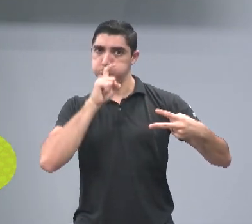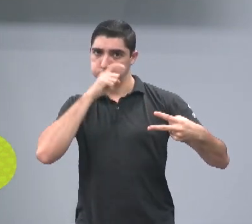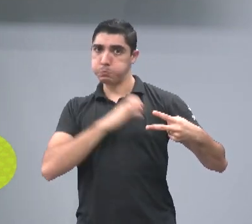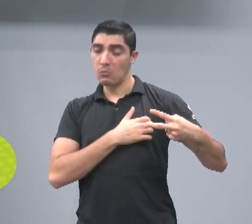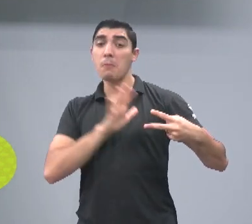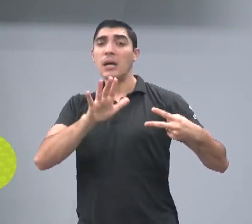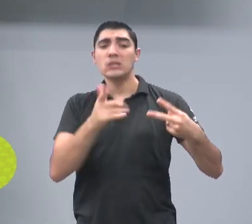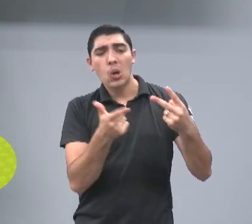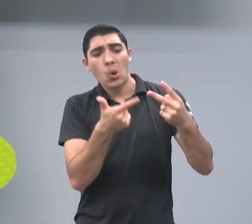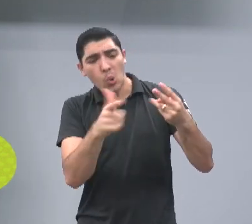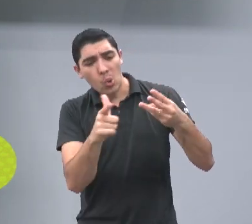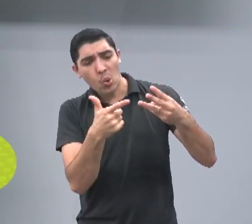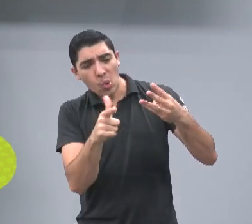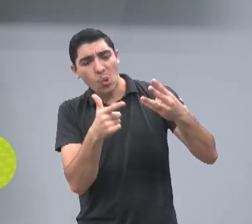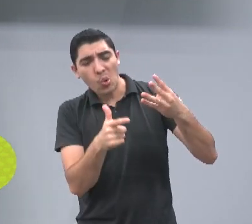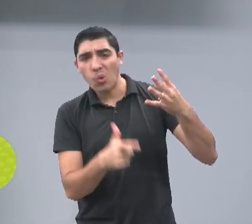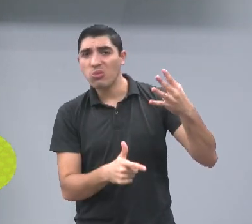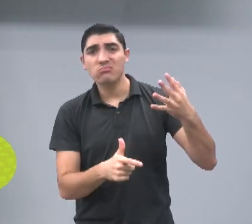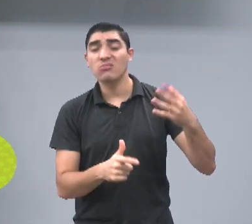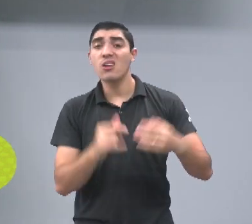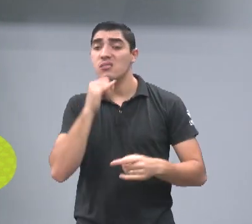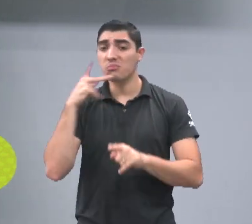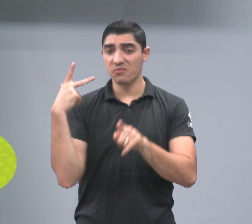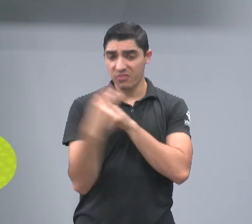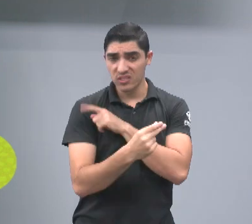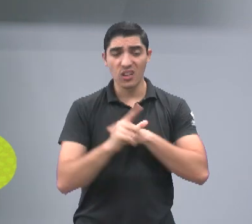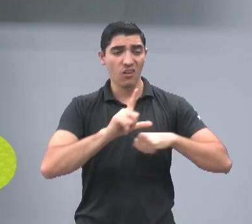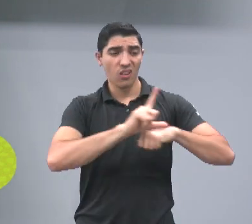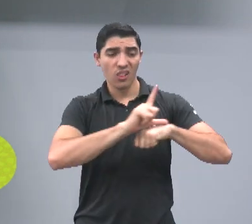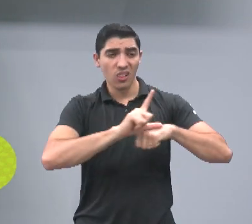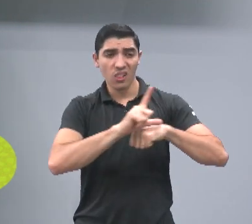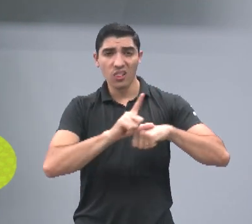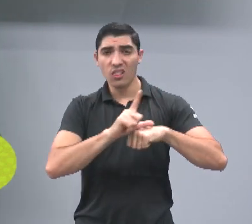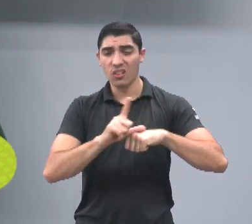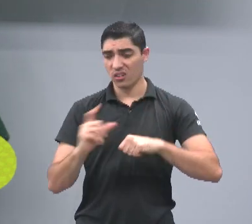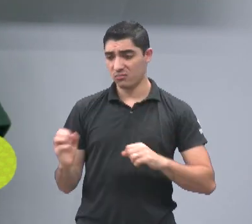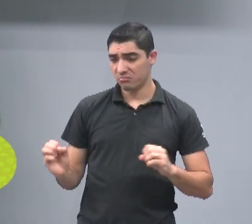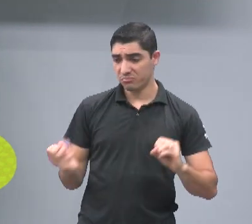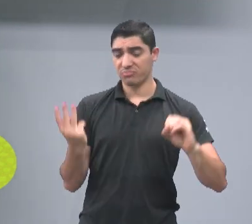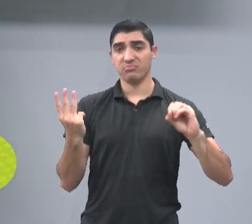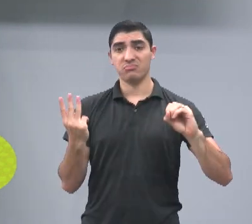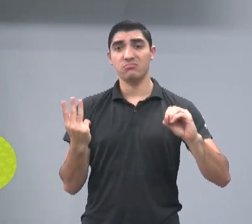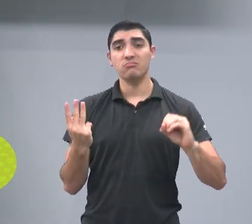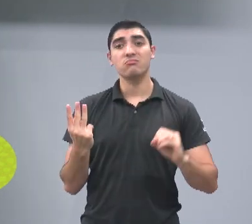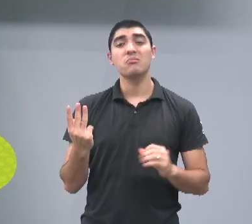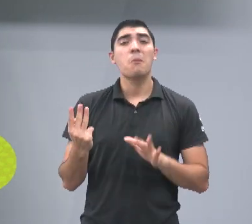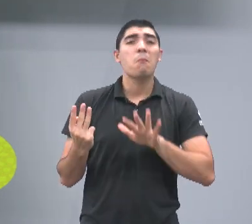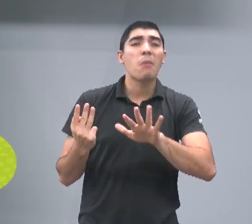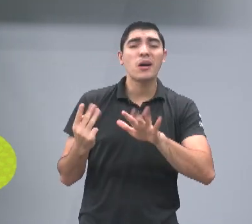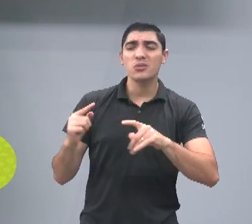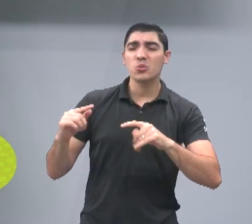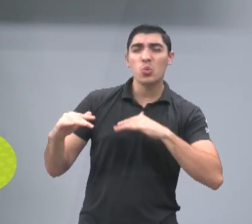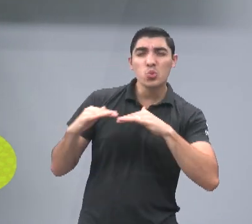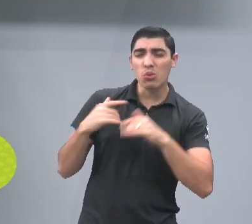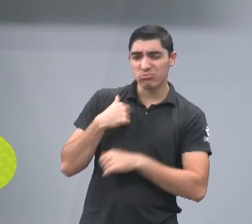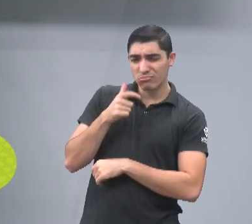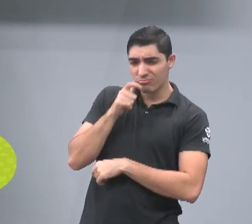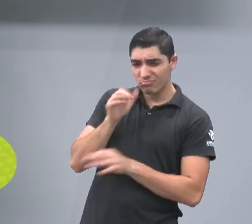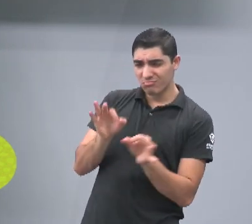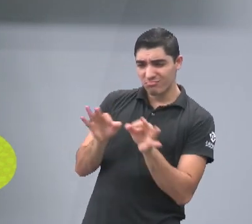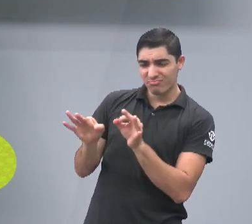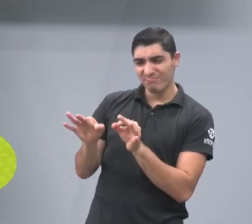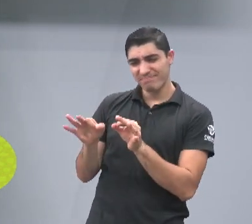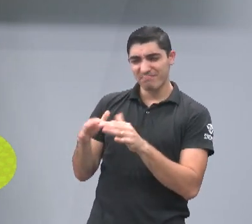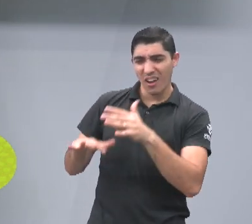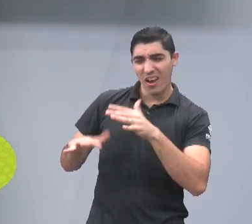a que veio, né? Venceu o Linense 3-0, mas também ficou aquela questão de vencemos, mas não convencemos, os outros jogos